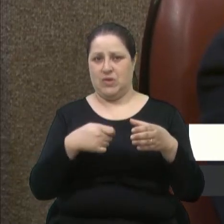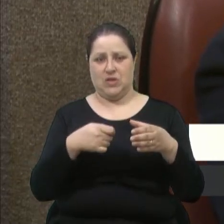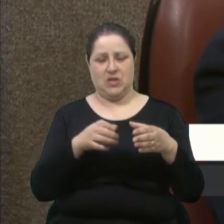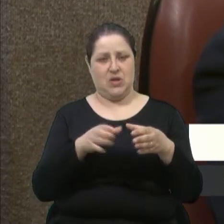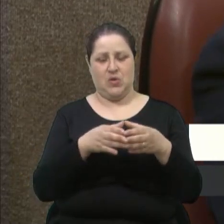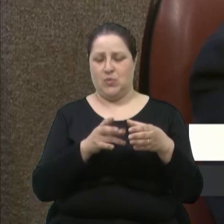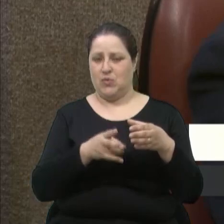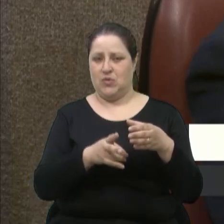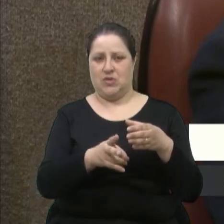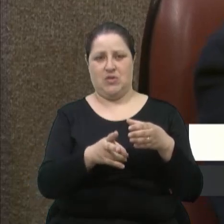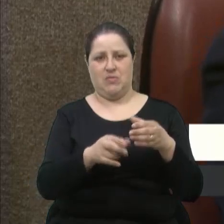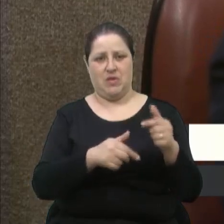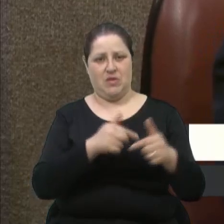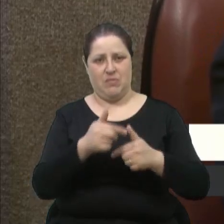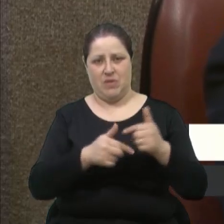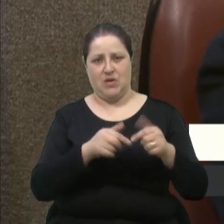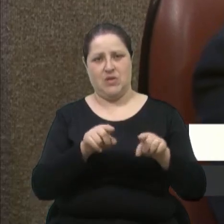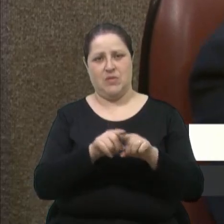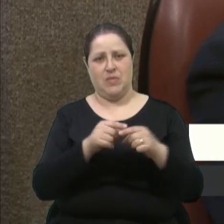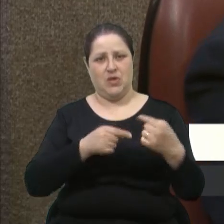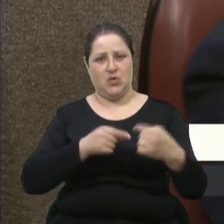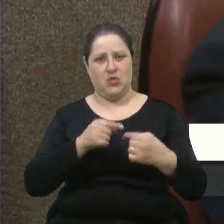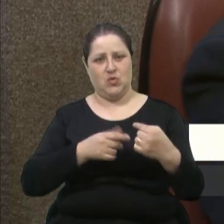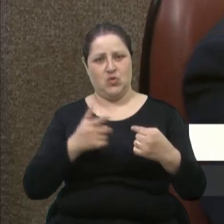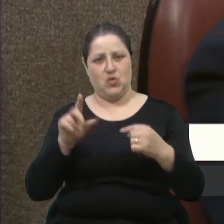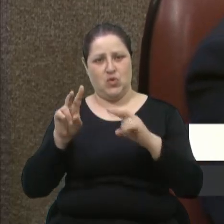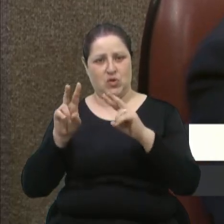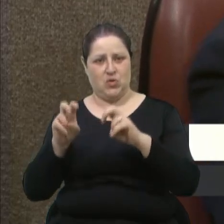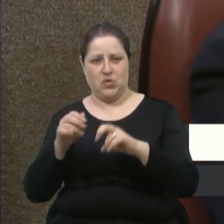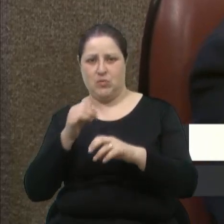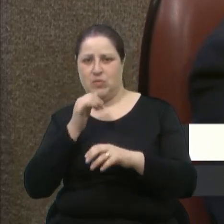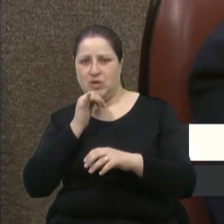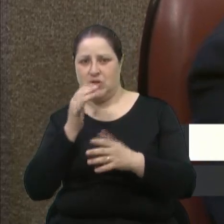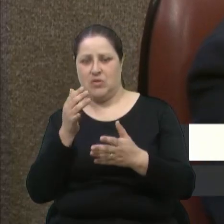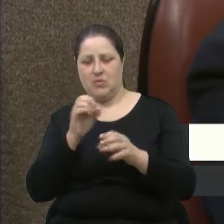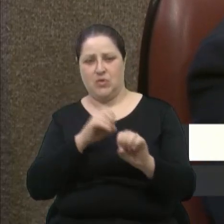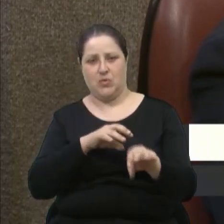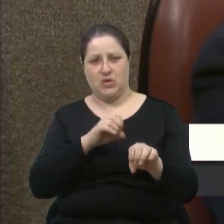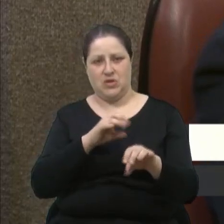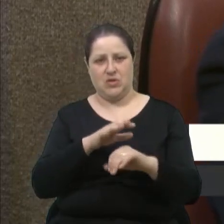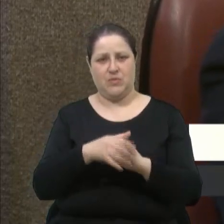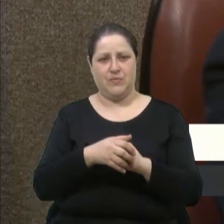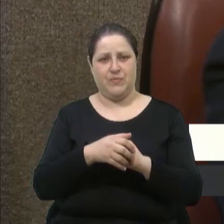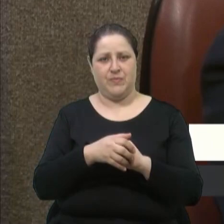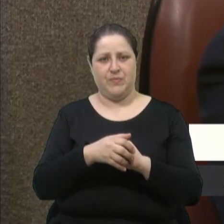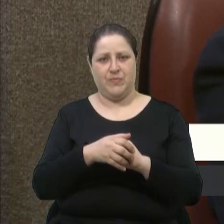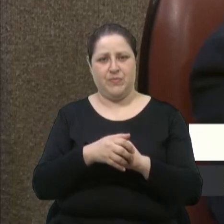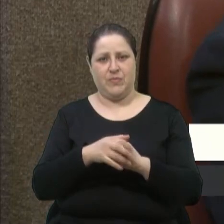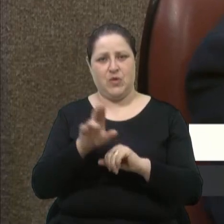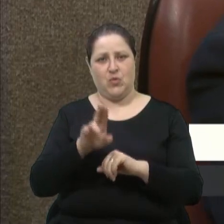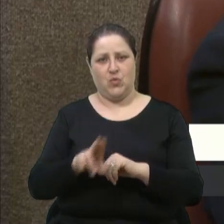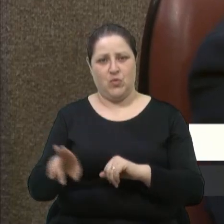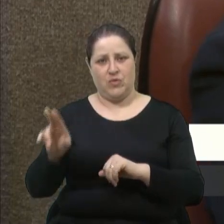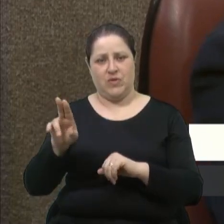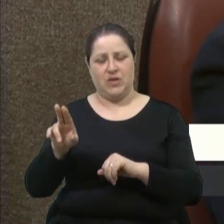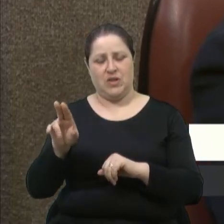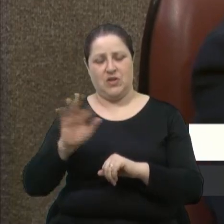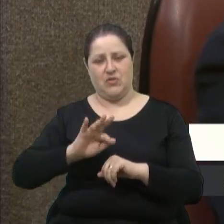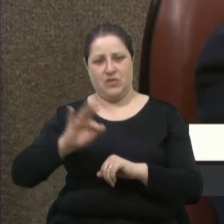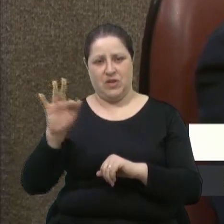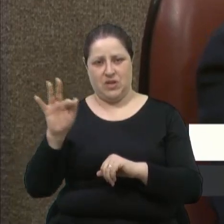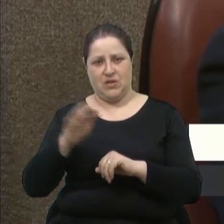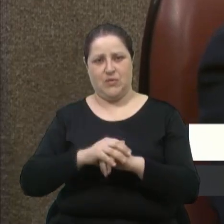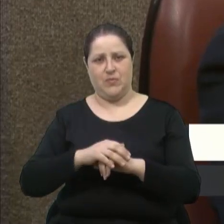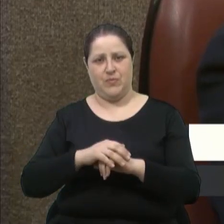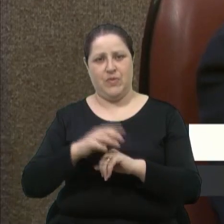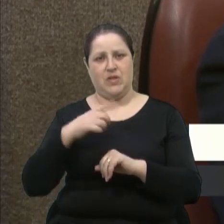permanente, inclusive para discutir outros assuntos, como, por exemplo, a educação, né? A Universidade Federal. Então, quando se